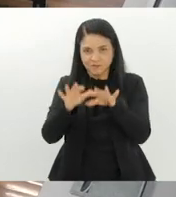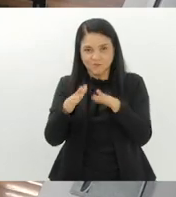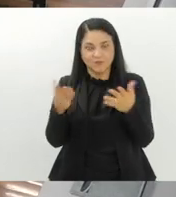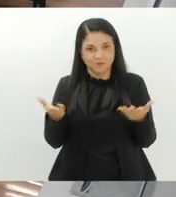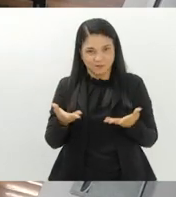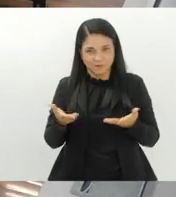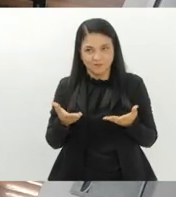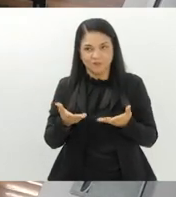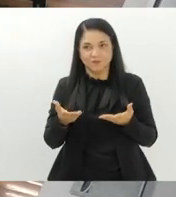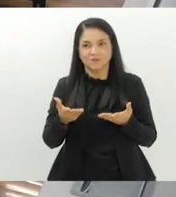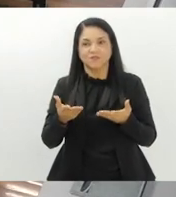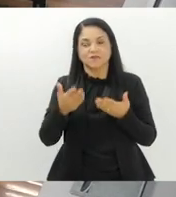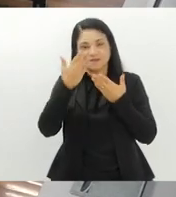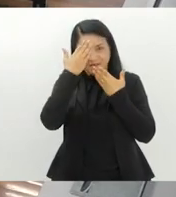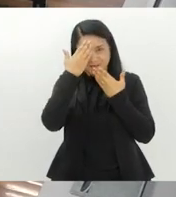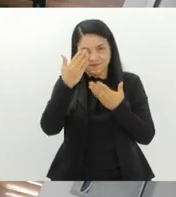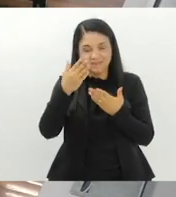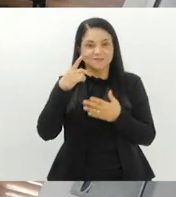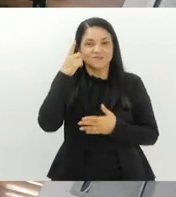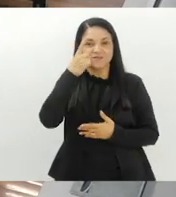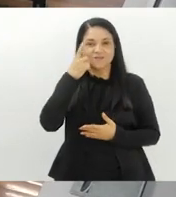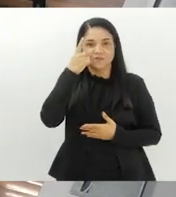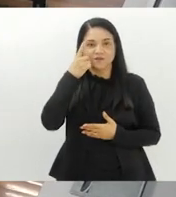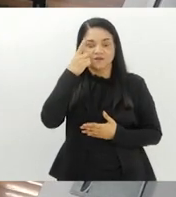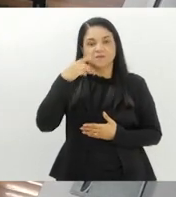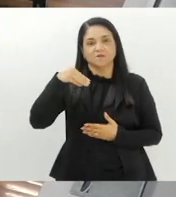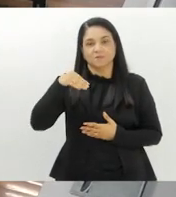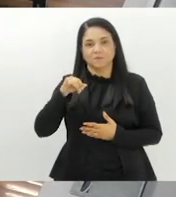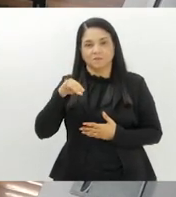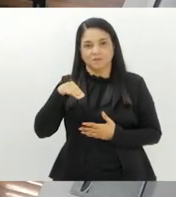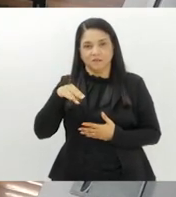Primeiramente, agradecer ao deputado Carlos Mink